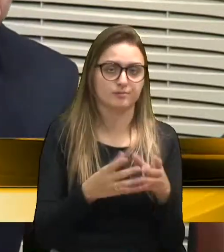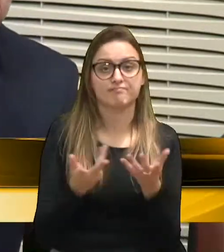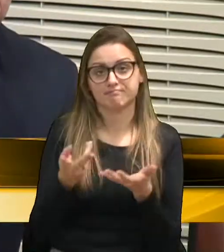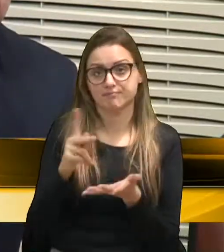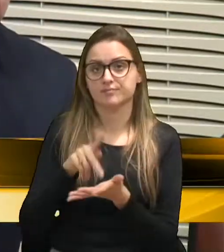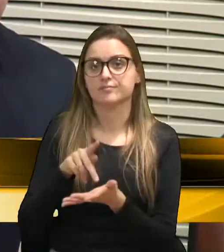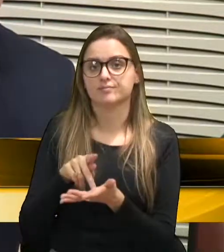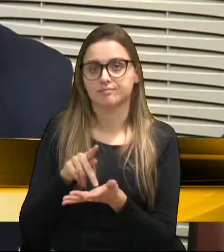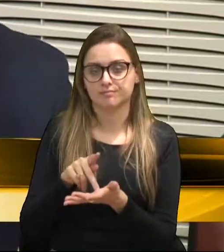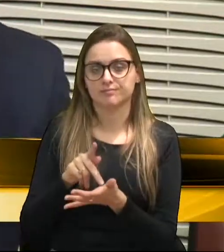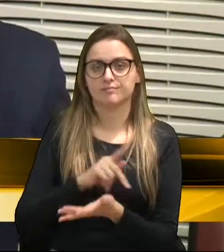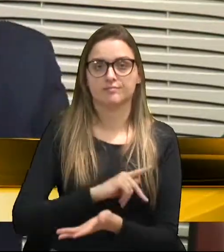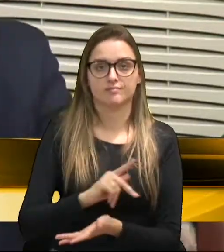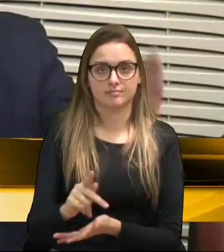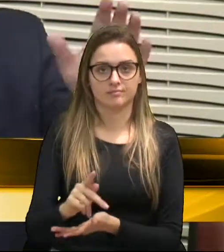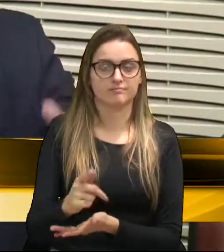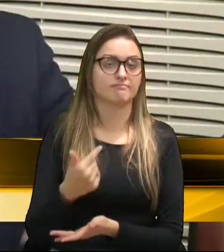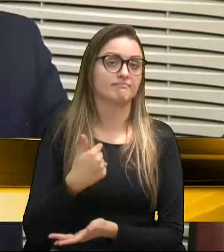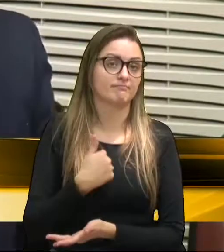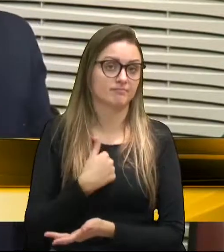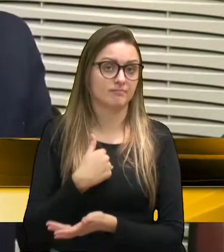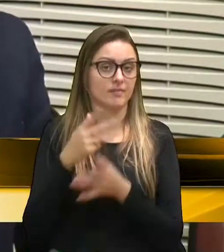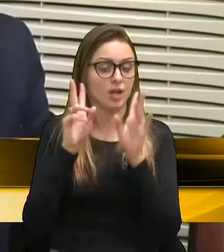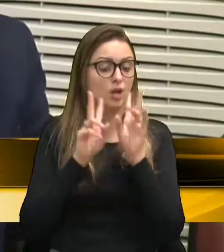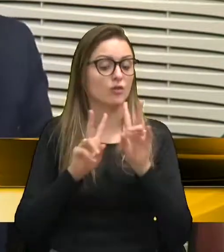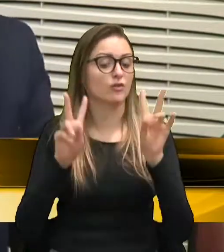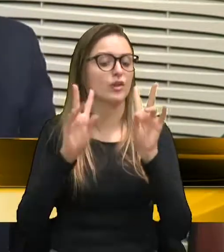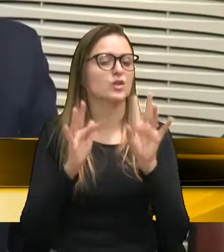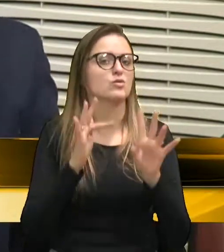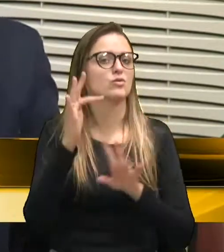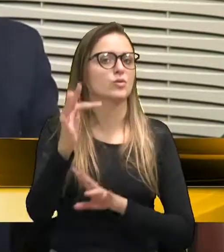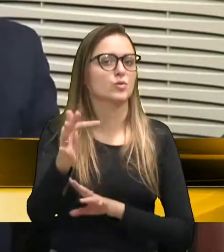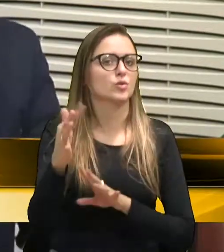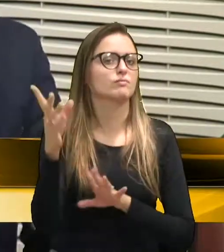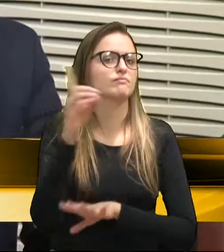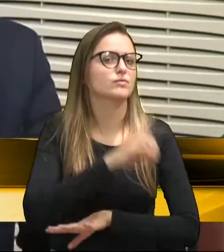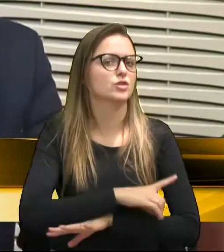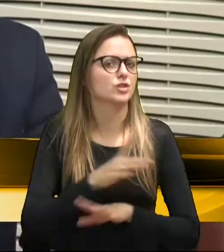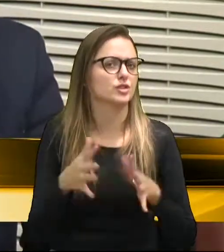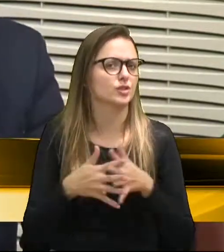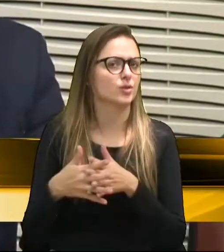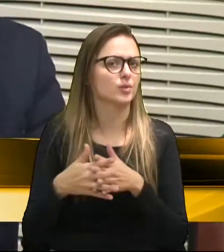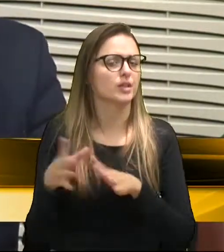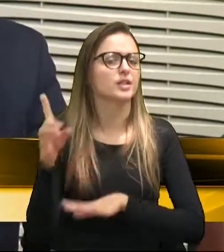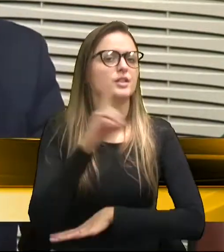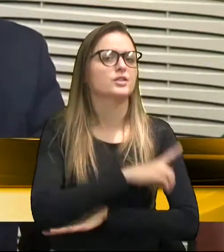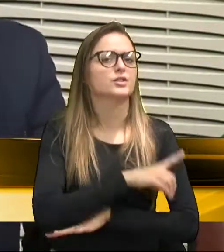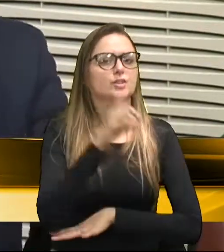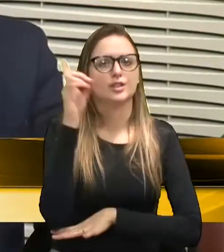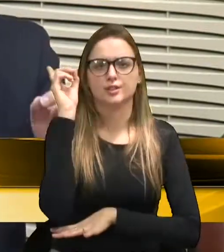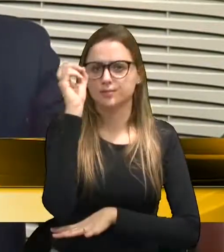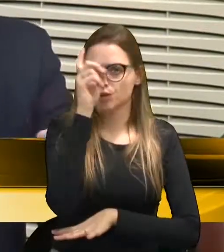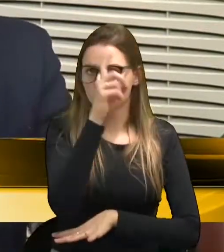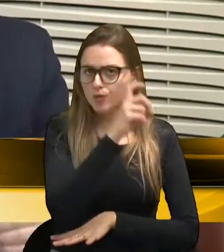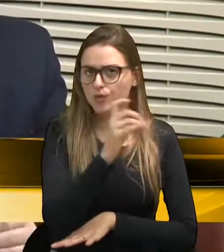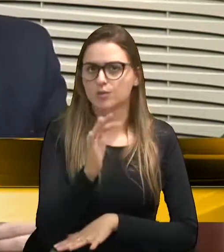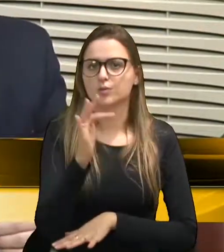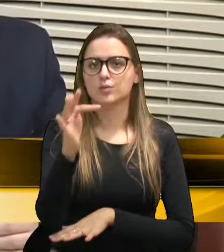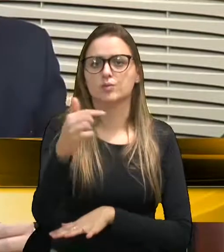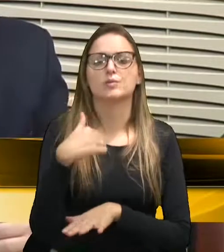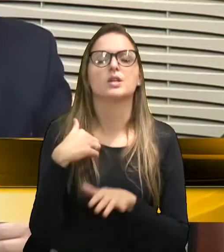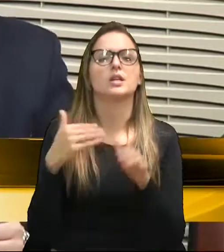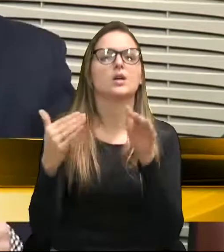sinceramente, senhor presidente, eu visualizo aí na frente dias muito complicados, dias muito difíceis, e